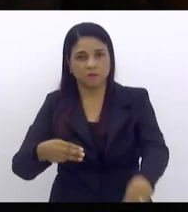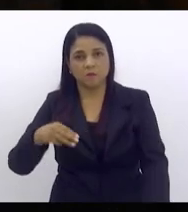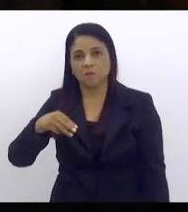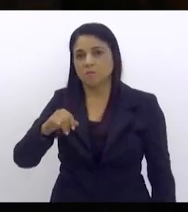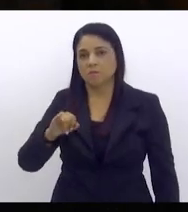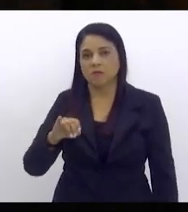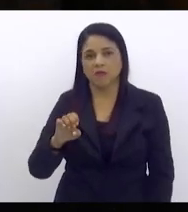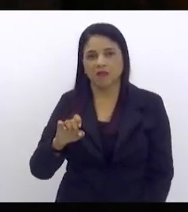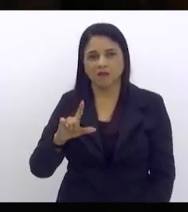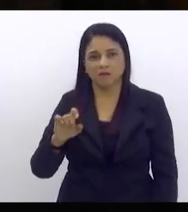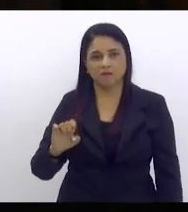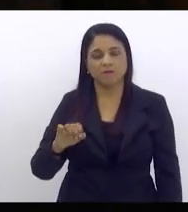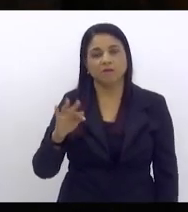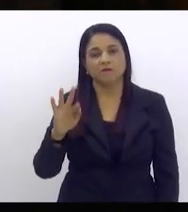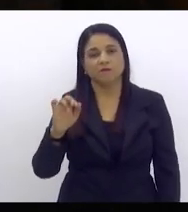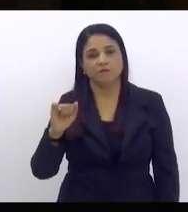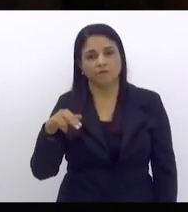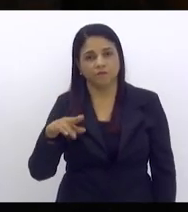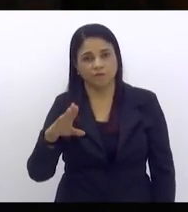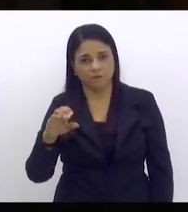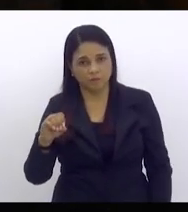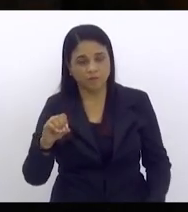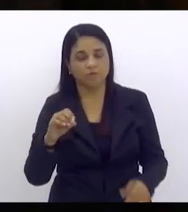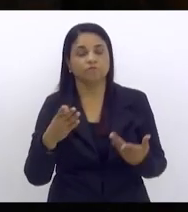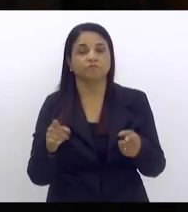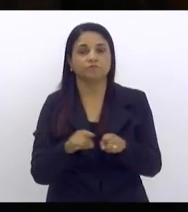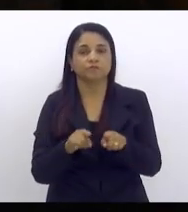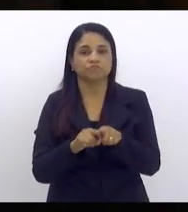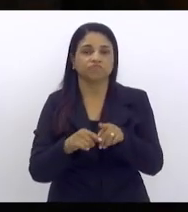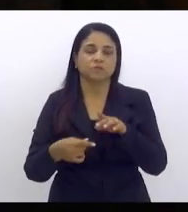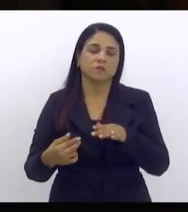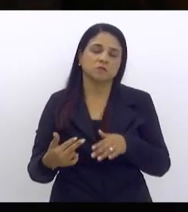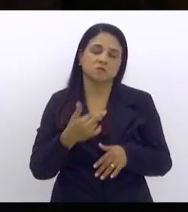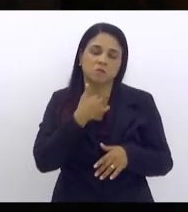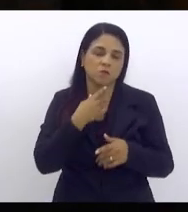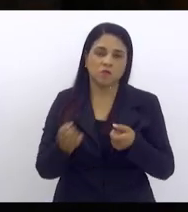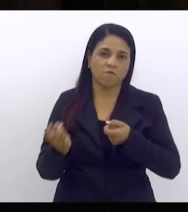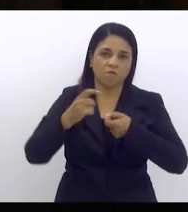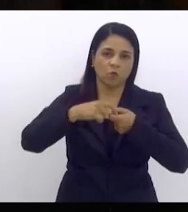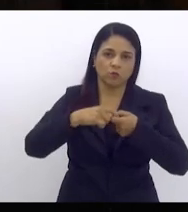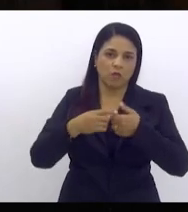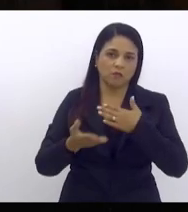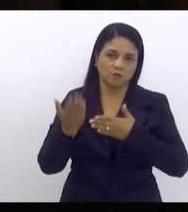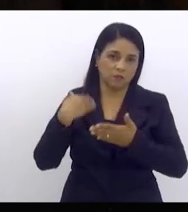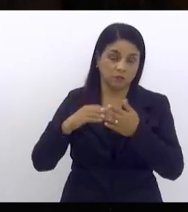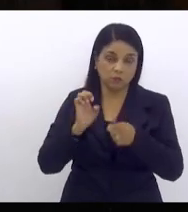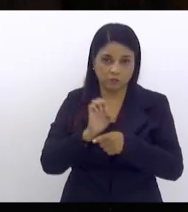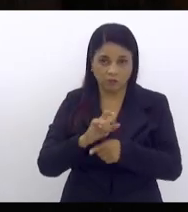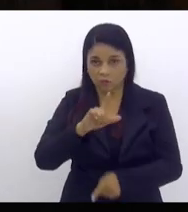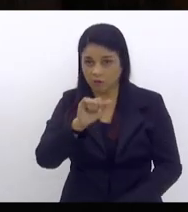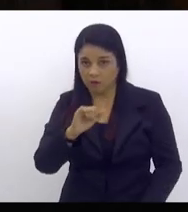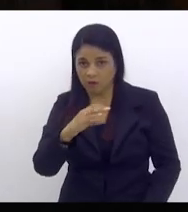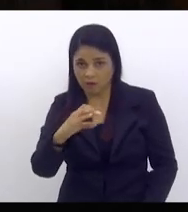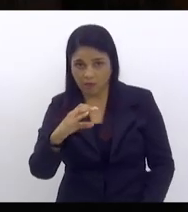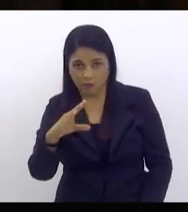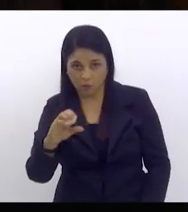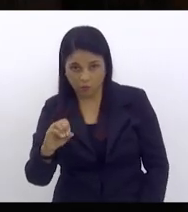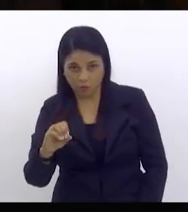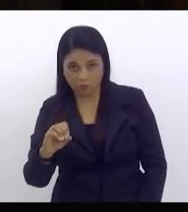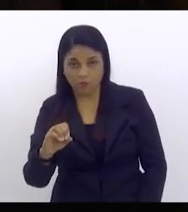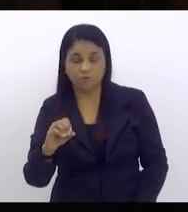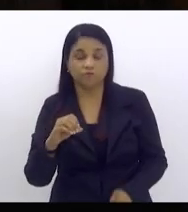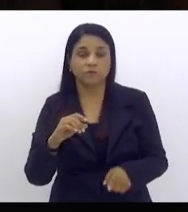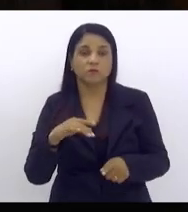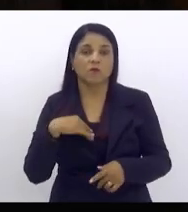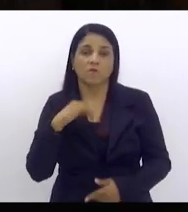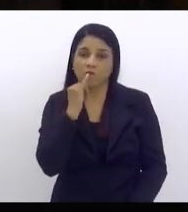de um processo que não tem como voltar atrás. Um Estado laico não quer dizer que tenha que tem que